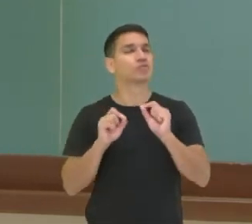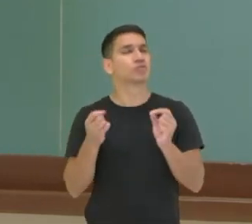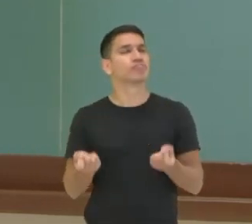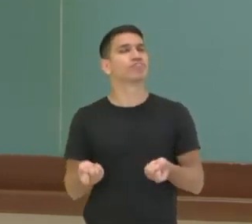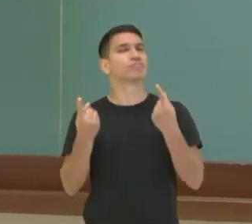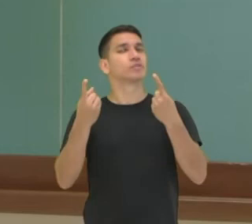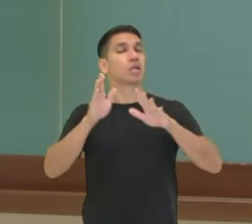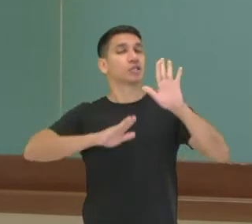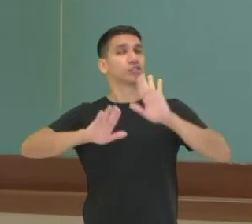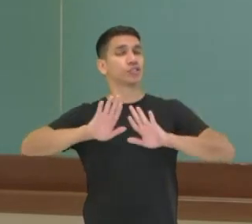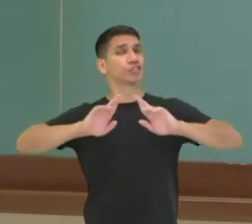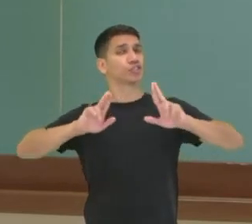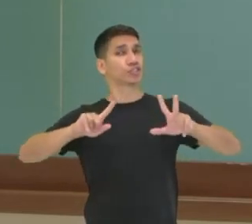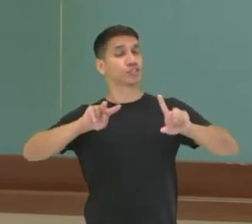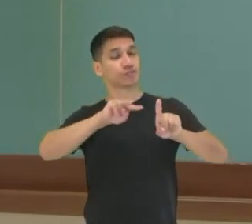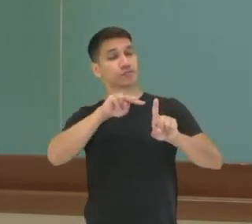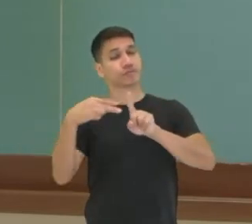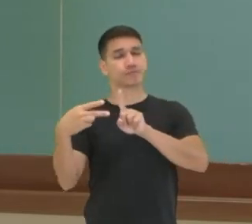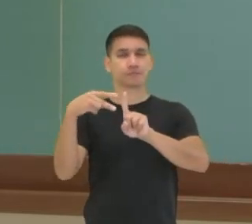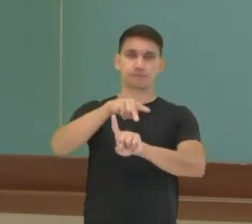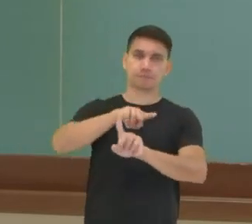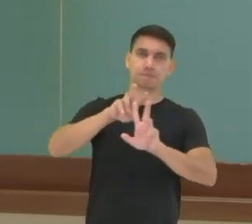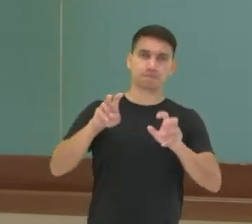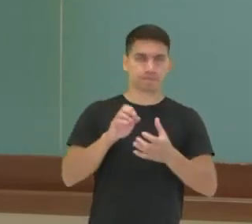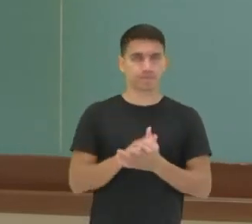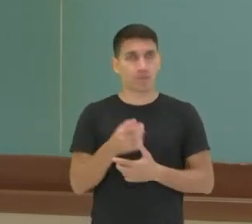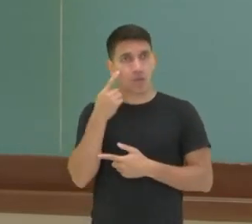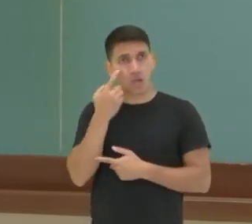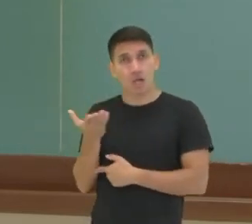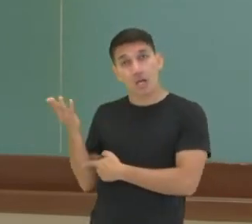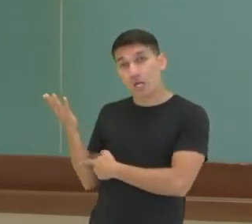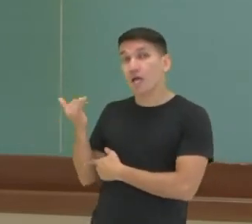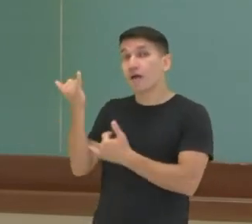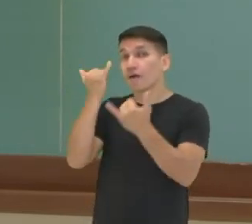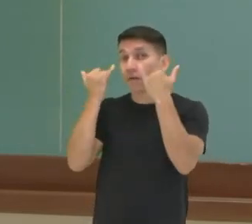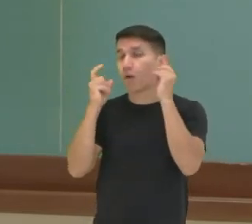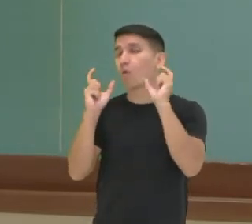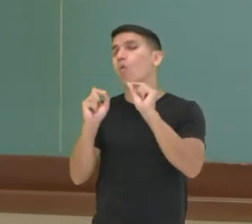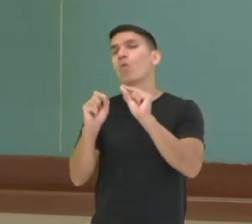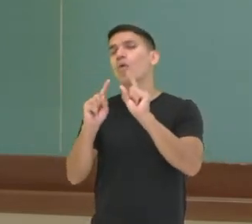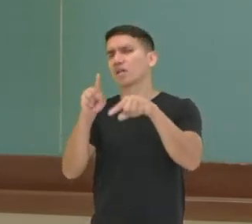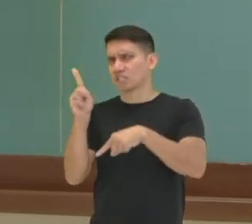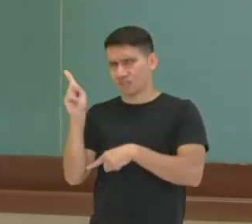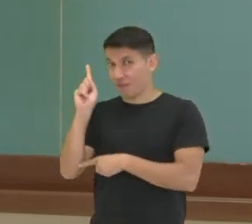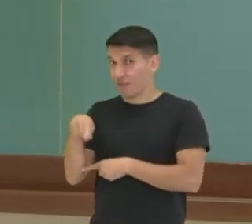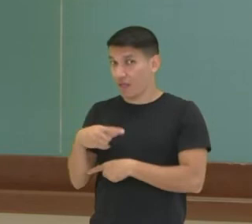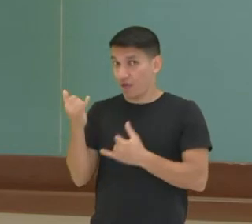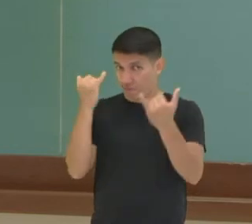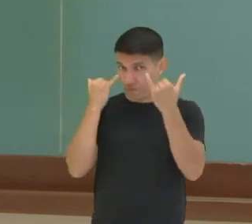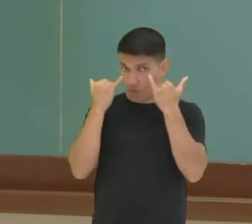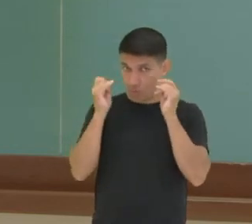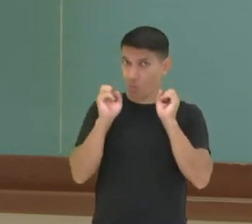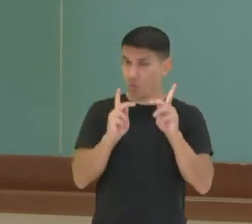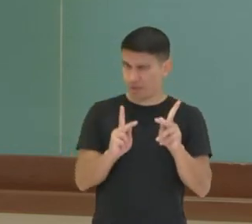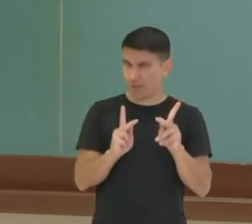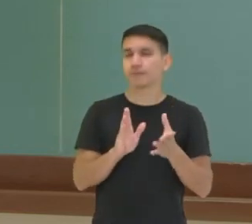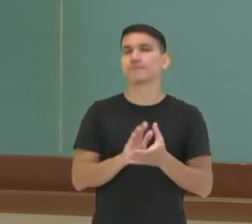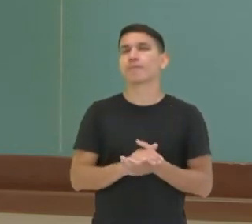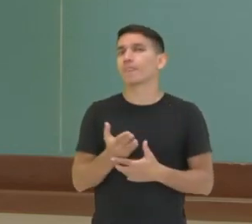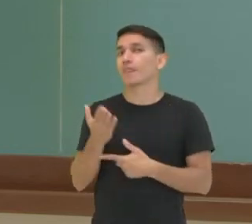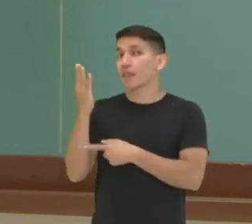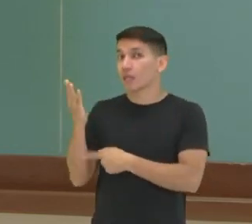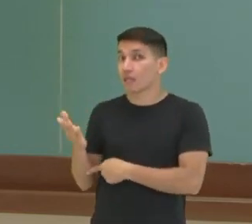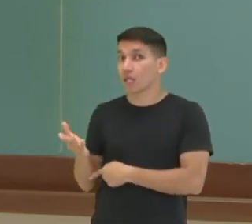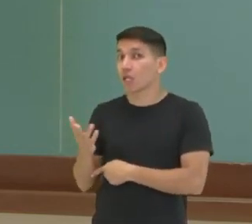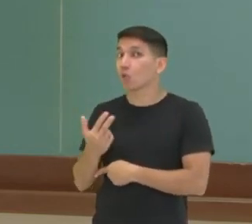esse cuidado, essa visão a respeito disso. Observando essas informações aqui, são informações, certo? Então, elas não podem